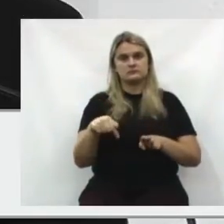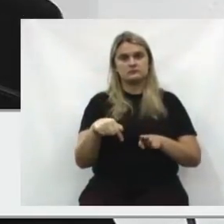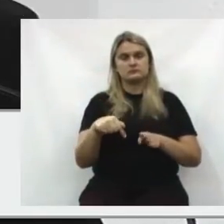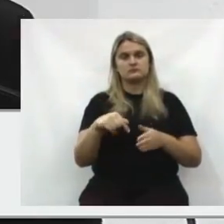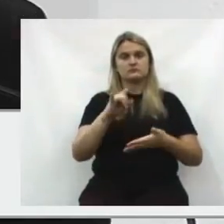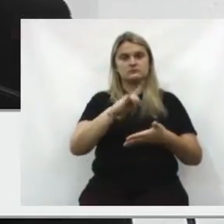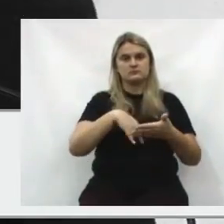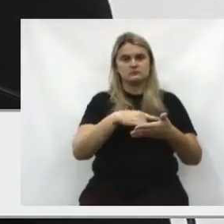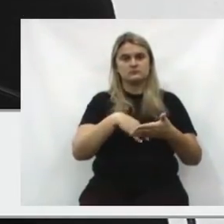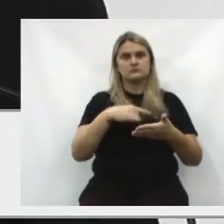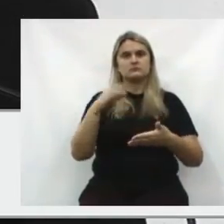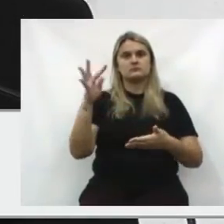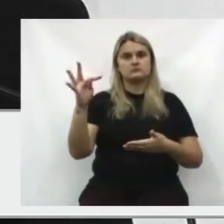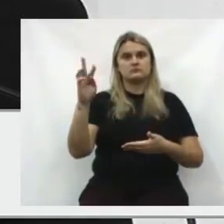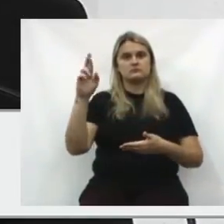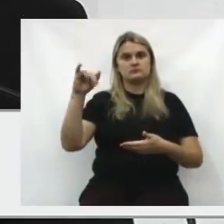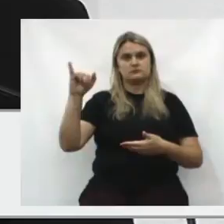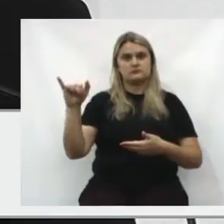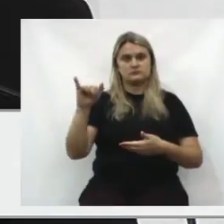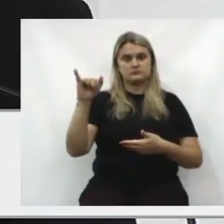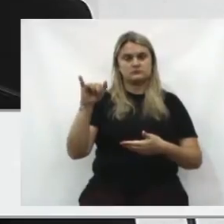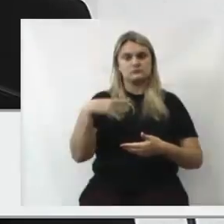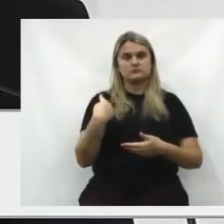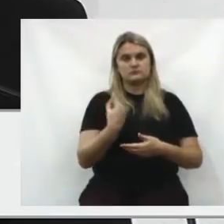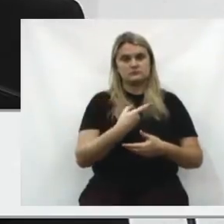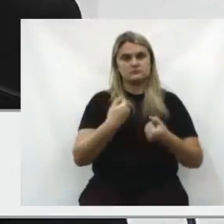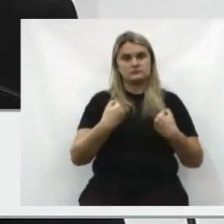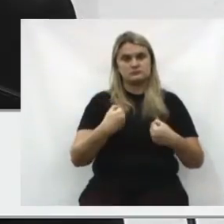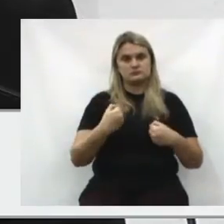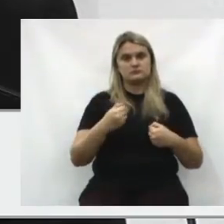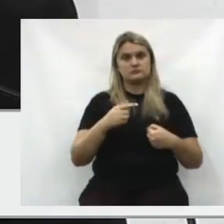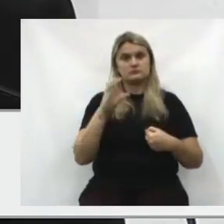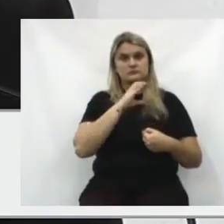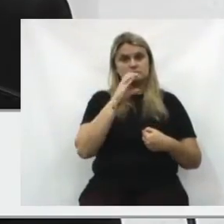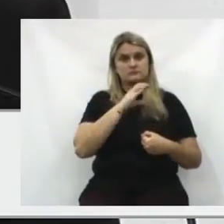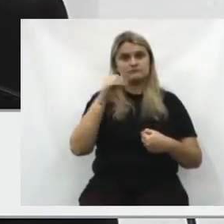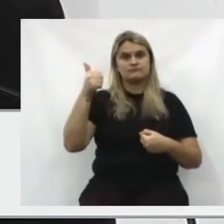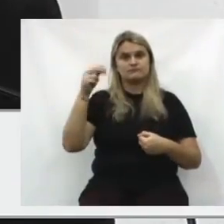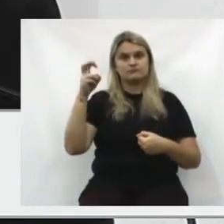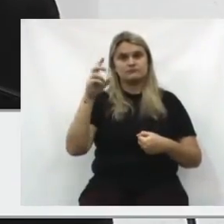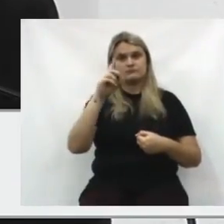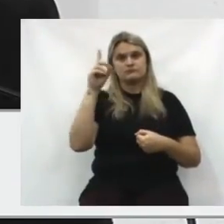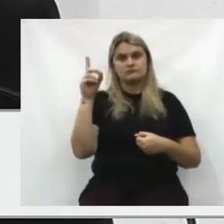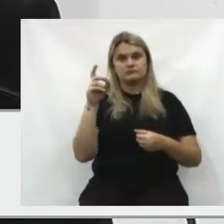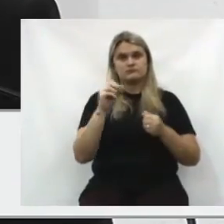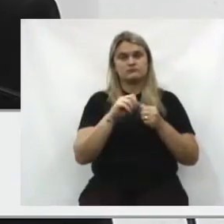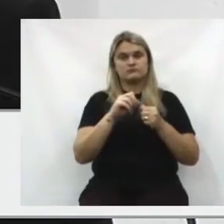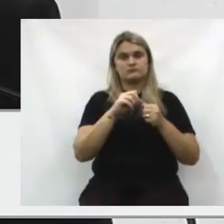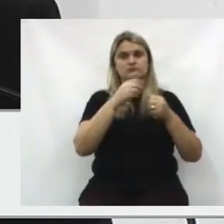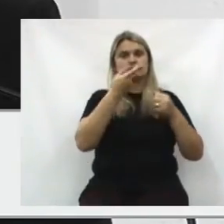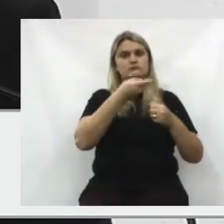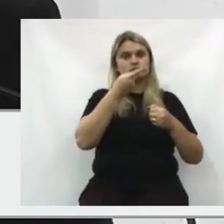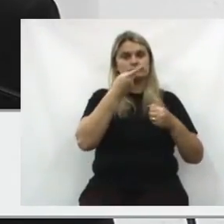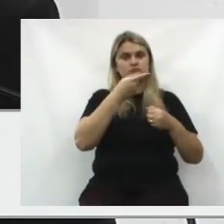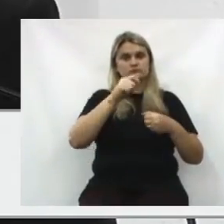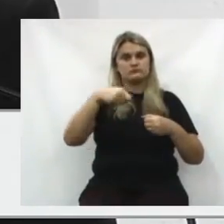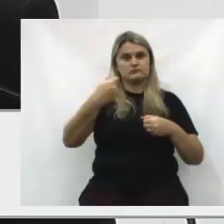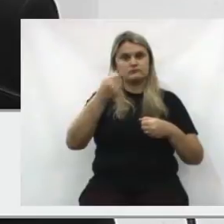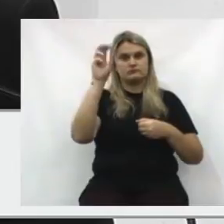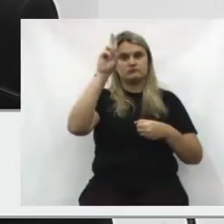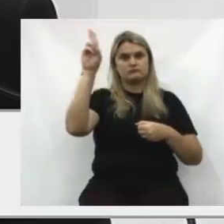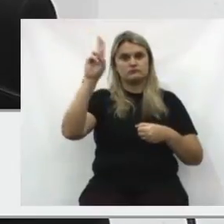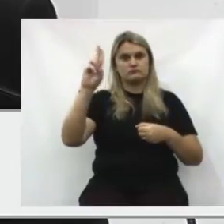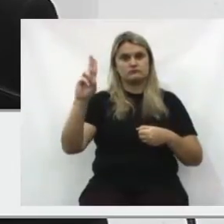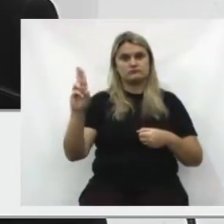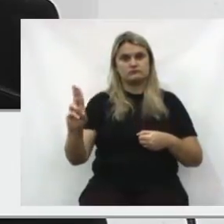nós recebemos uma documentação do Tribunal de Contas e nós temos 15 dias para nos retratar e